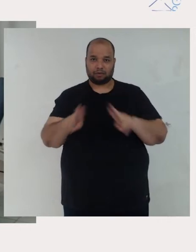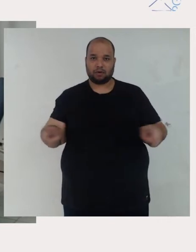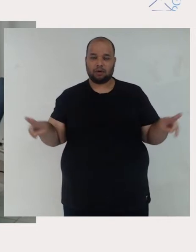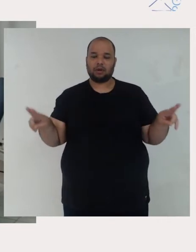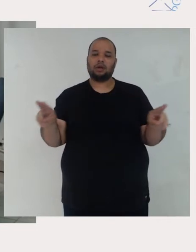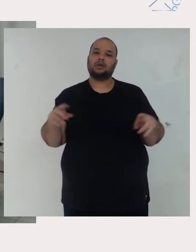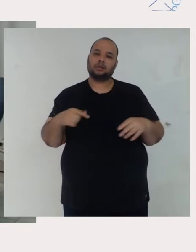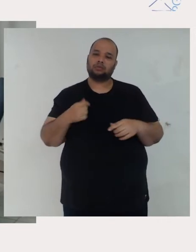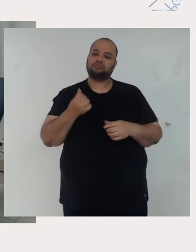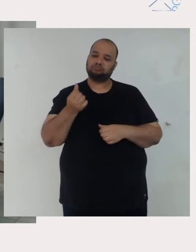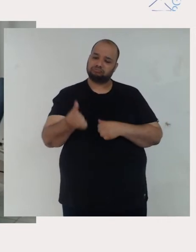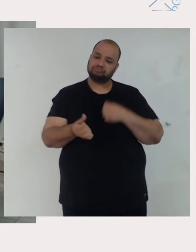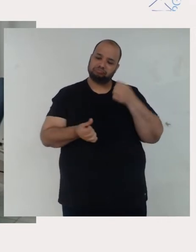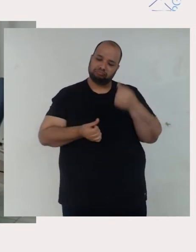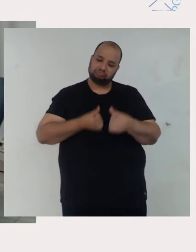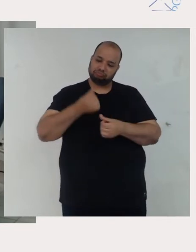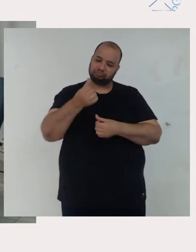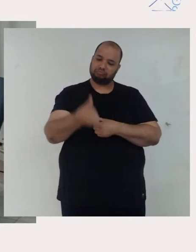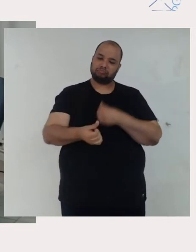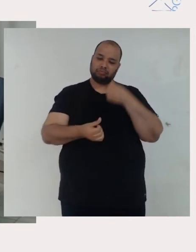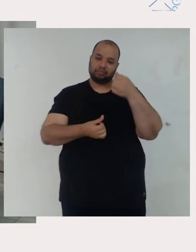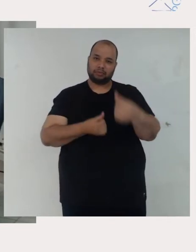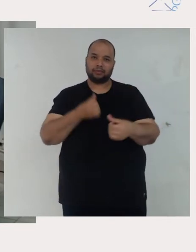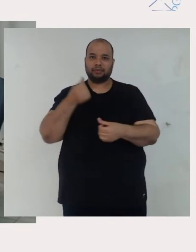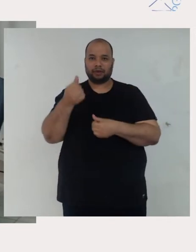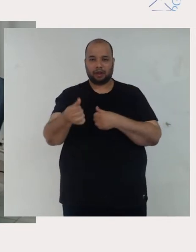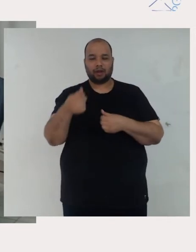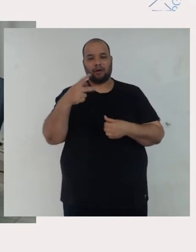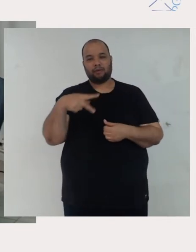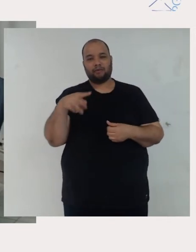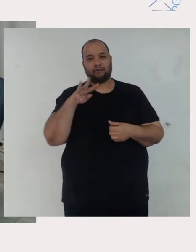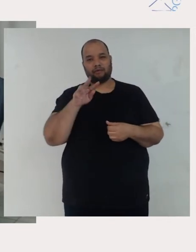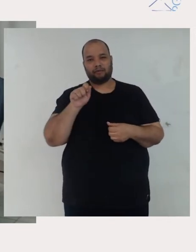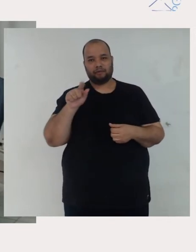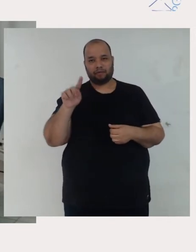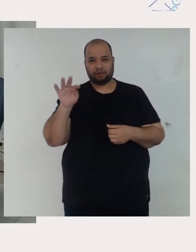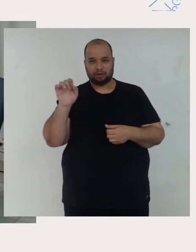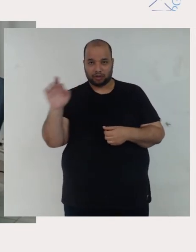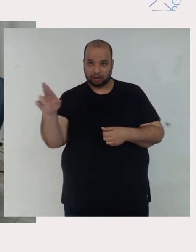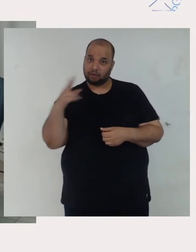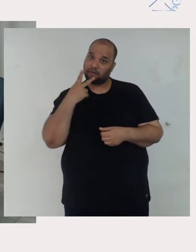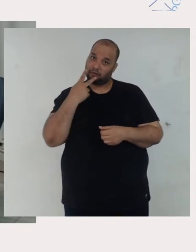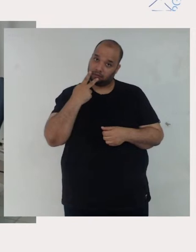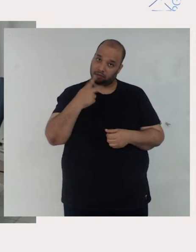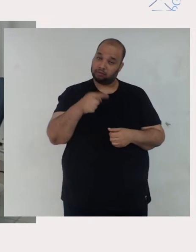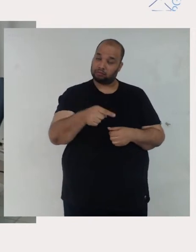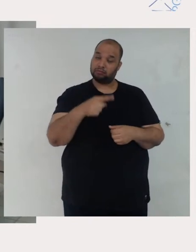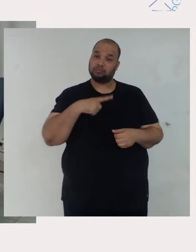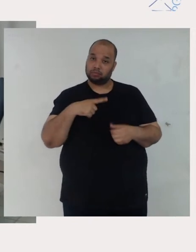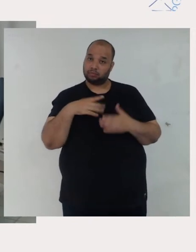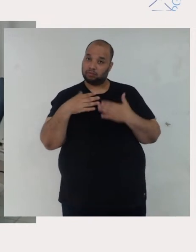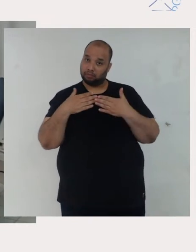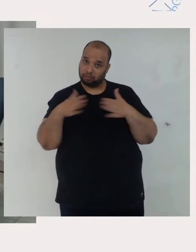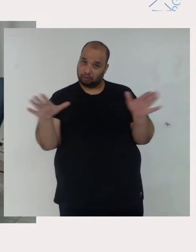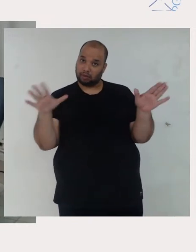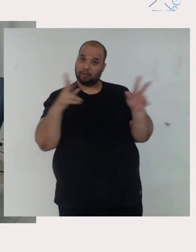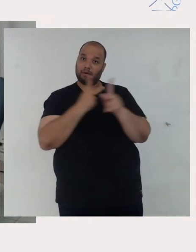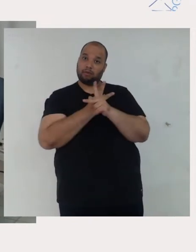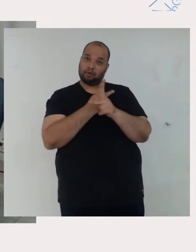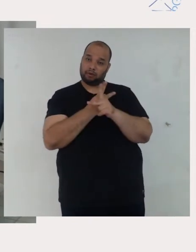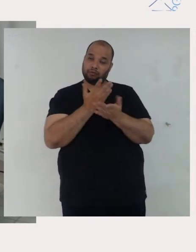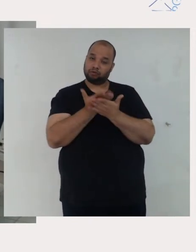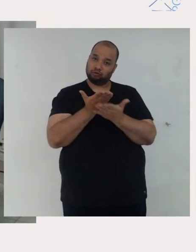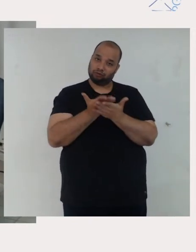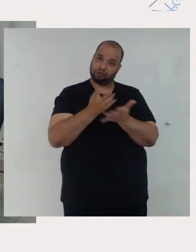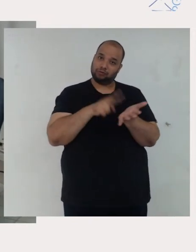passando os semestres, né, da graduação, um dia o Walter me disse: olha, estamos para abrir aqui um programa de